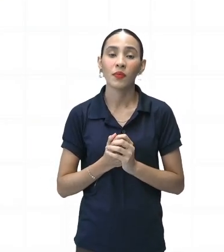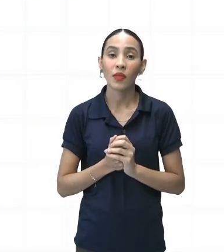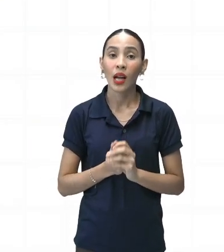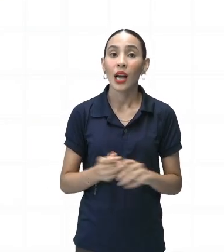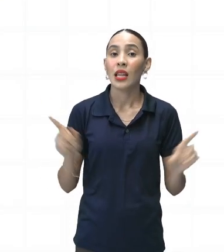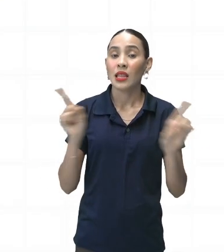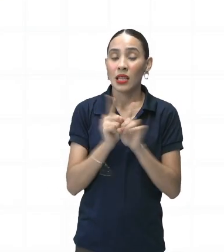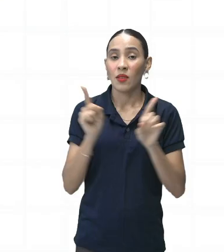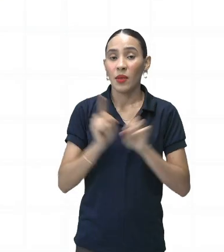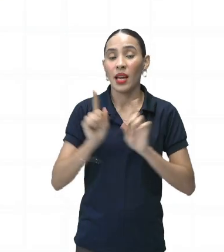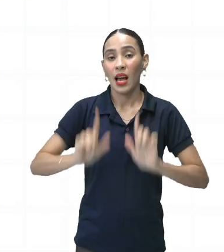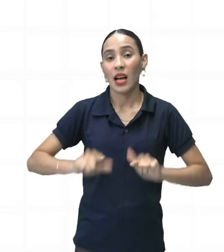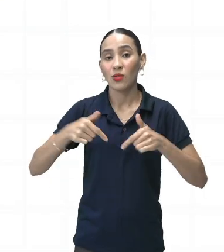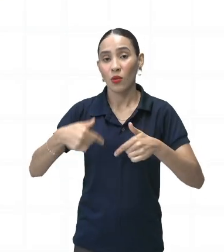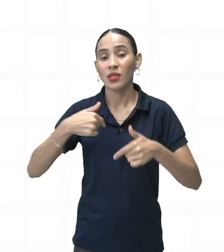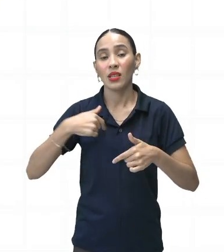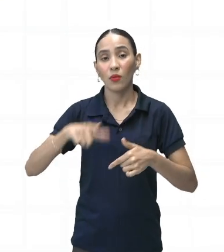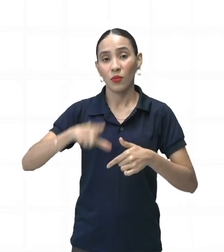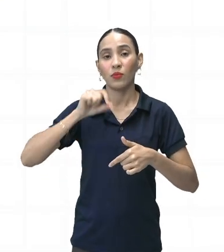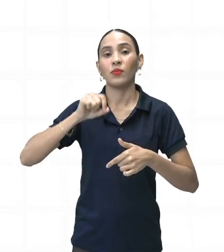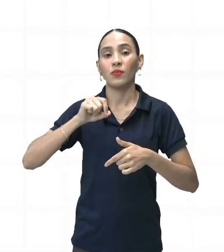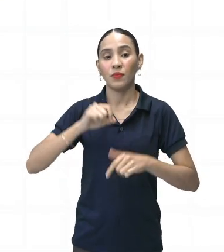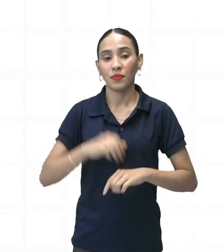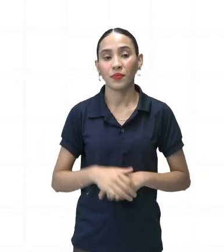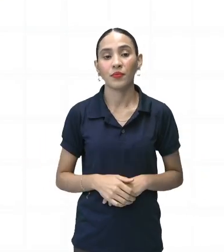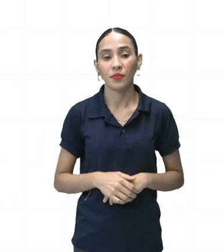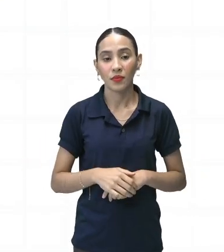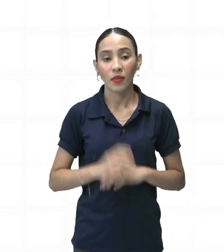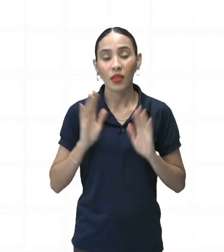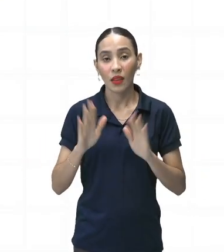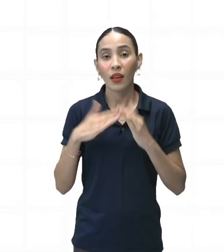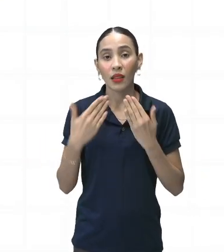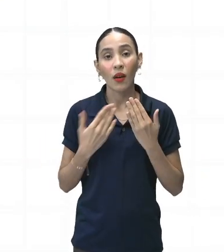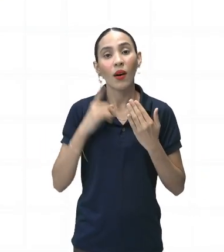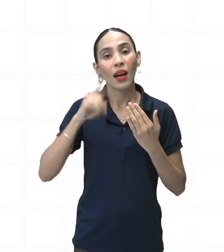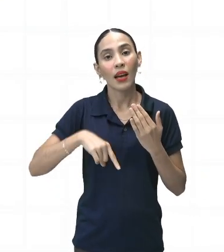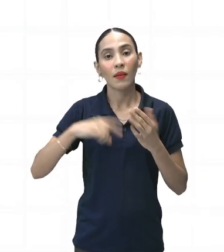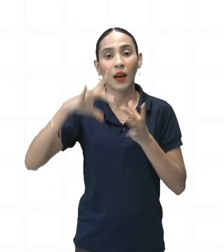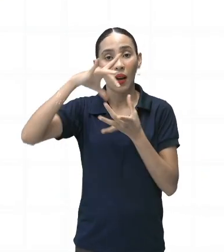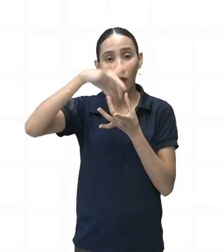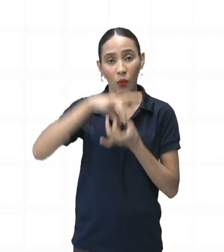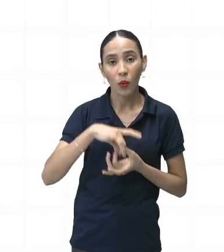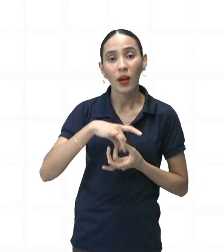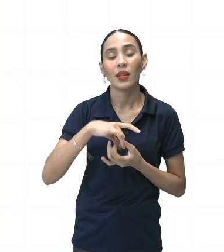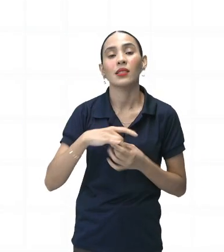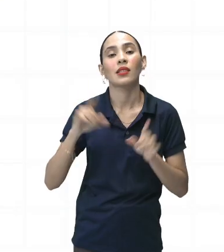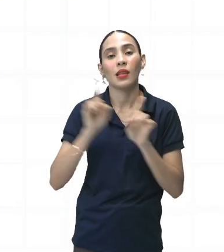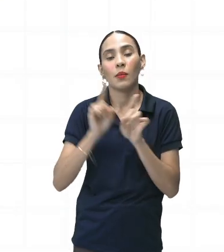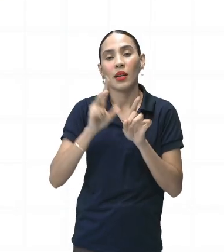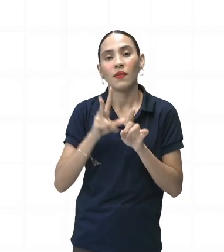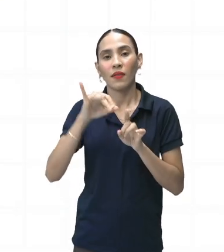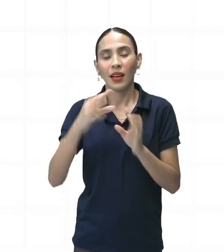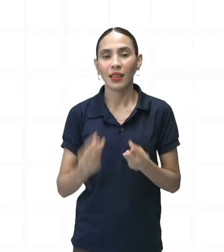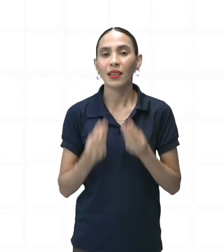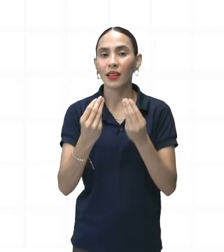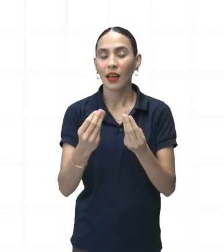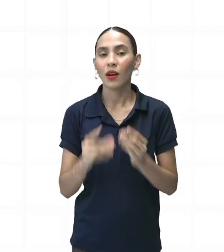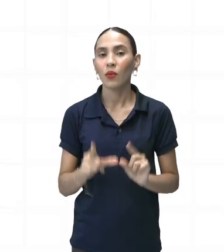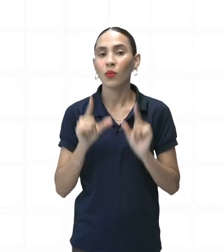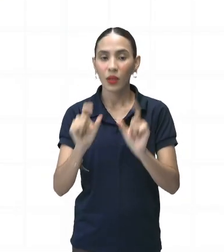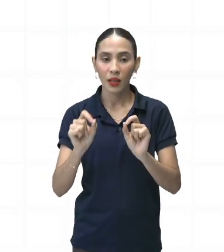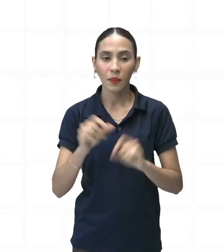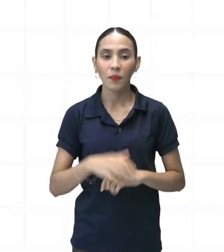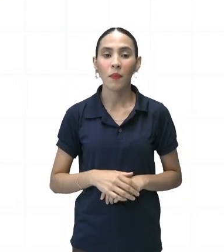e as ações que eu vou tomar. Então, essa coerência, ela vai dar, de certa